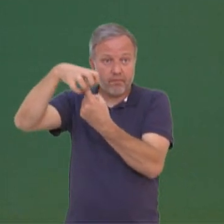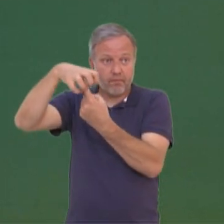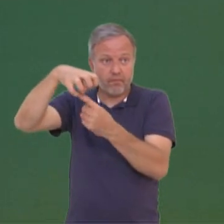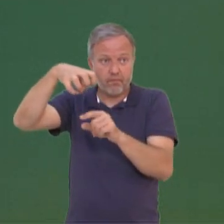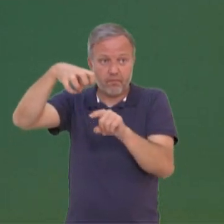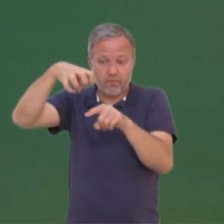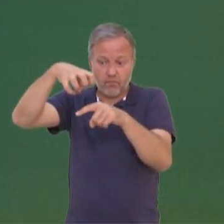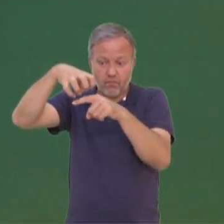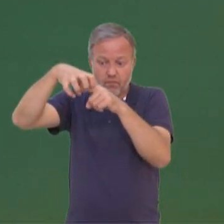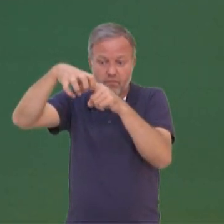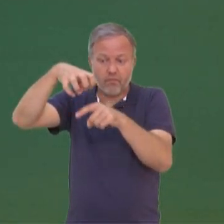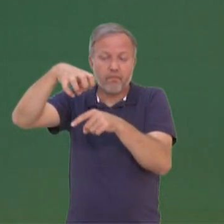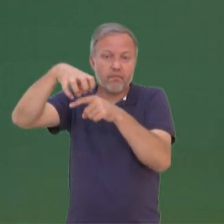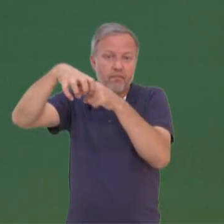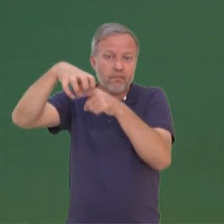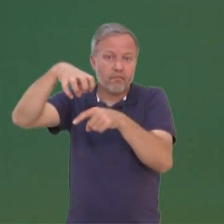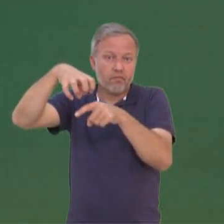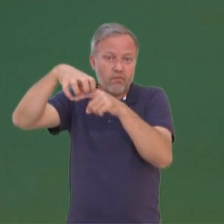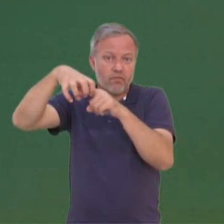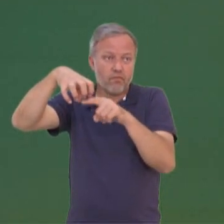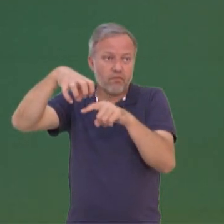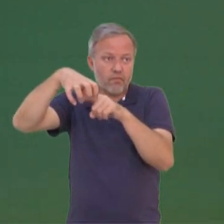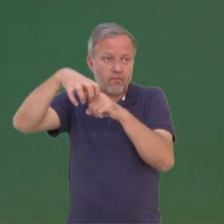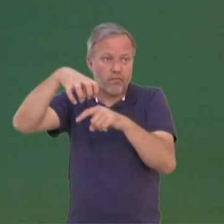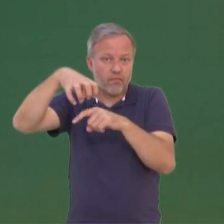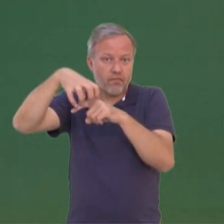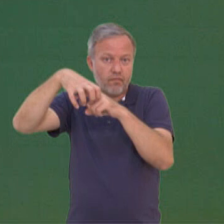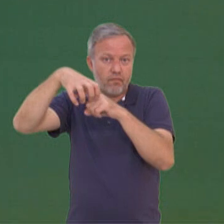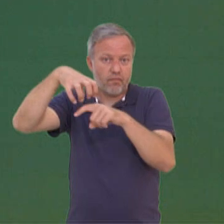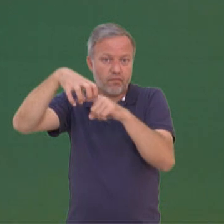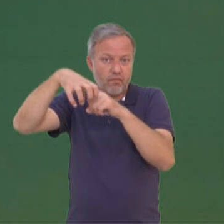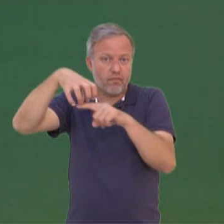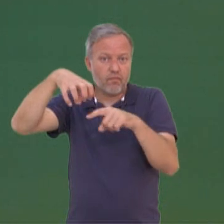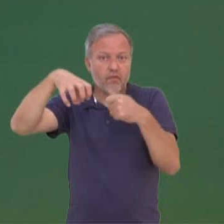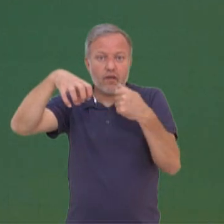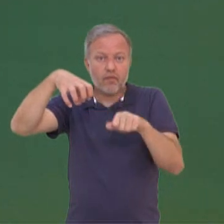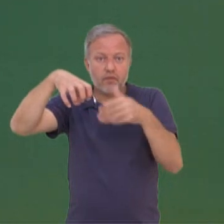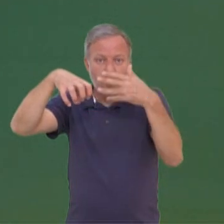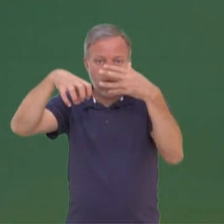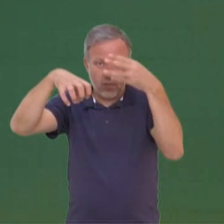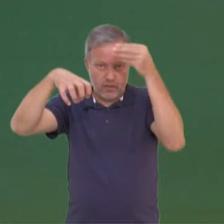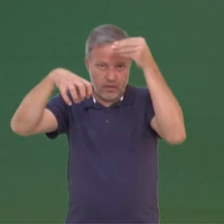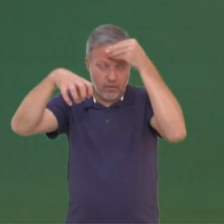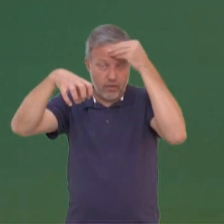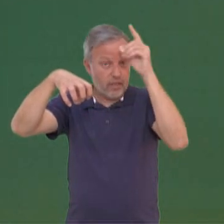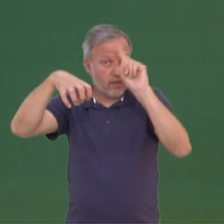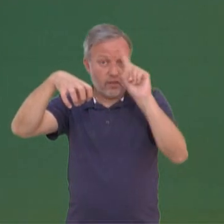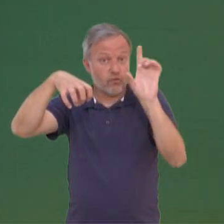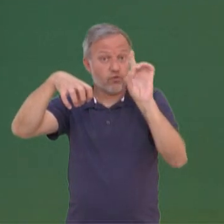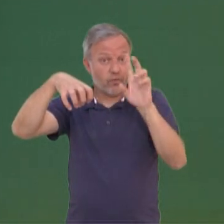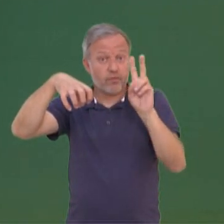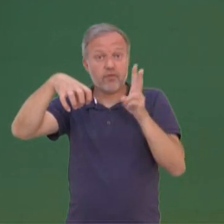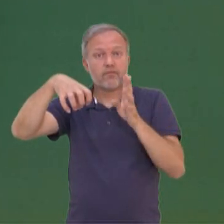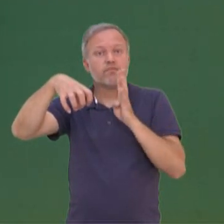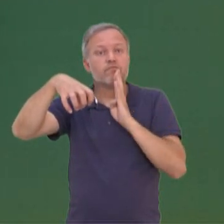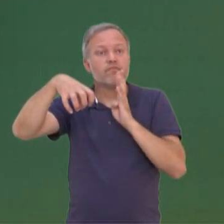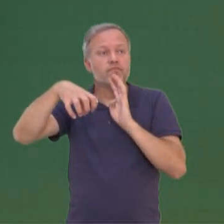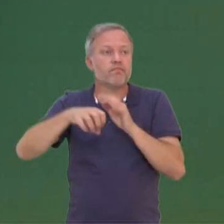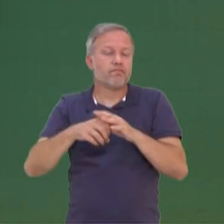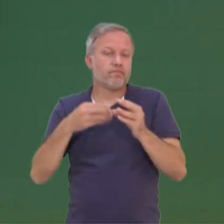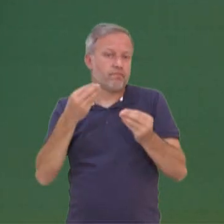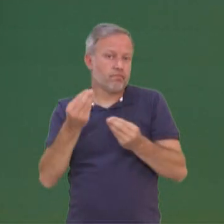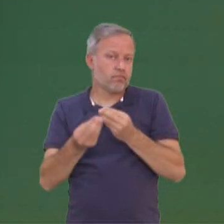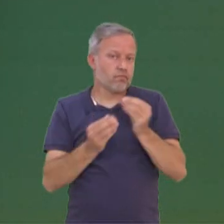os basidiósporos. Preciso gravar todos esses nomes? Não, é só para demonstrar para vocês como